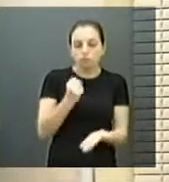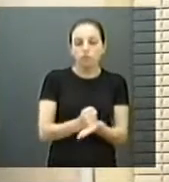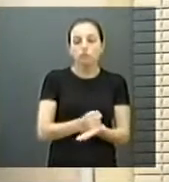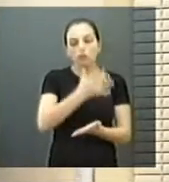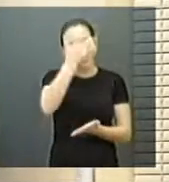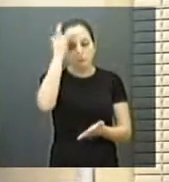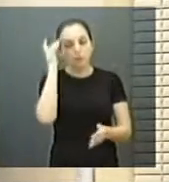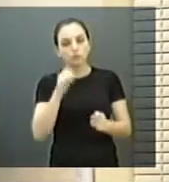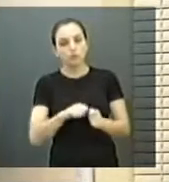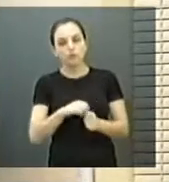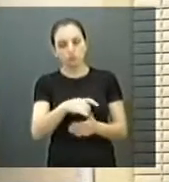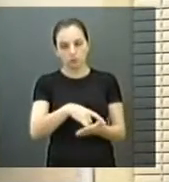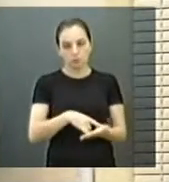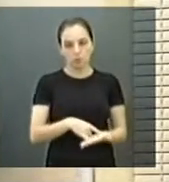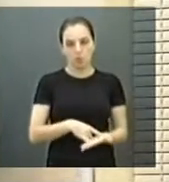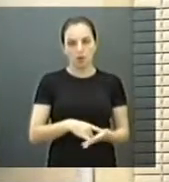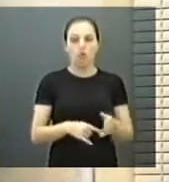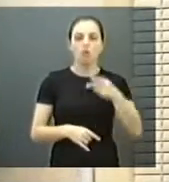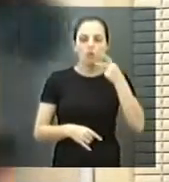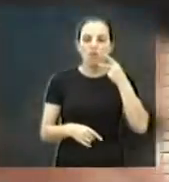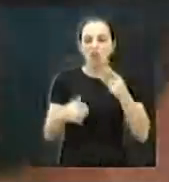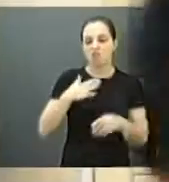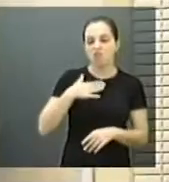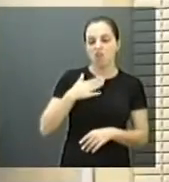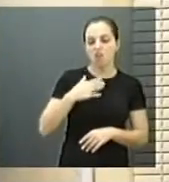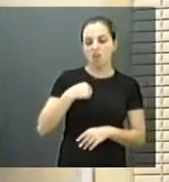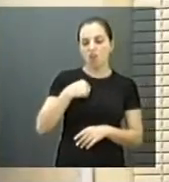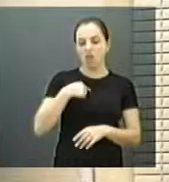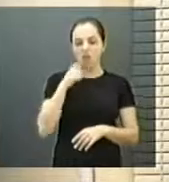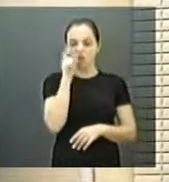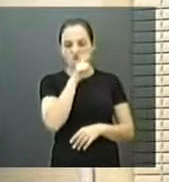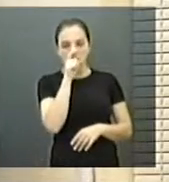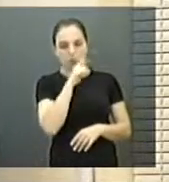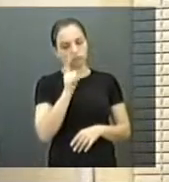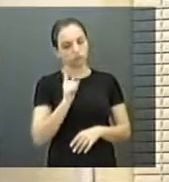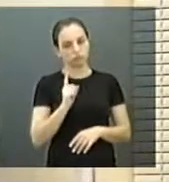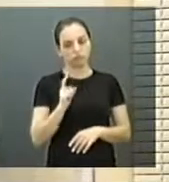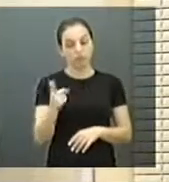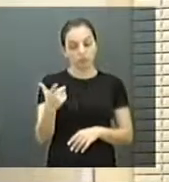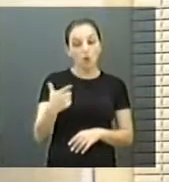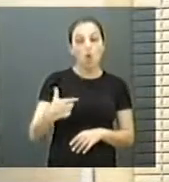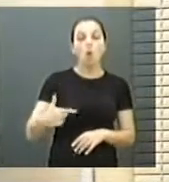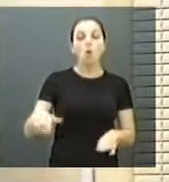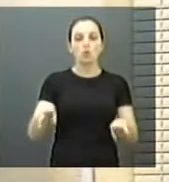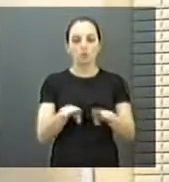aqui dizer que esse vereador está mentindo. E uma outra coisa também,